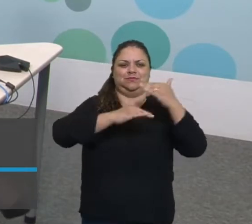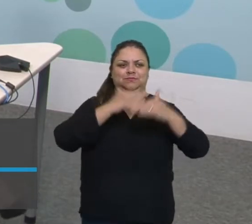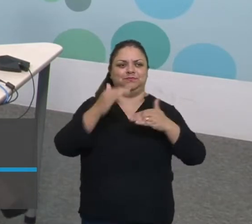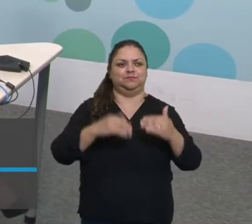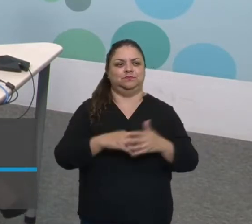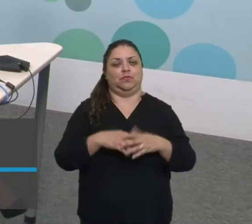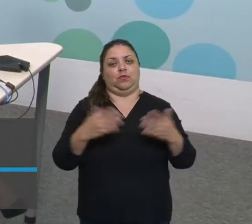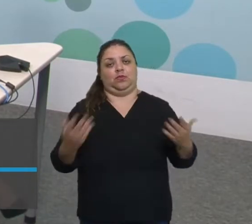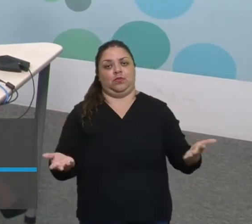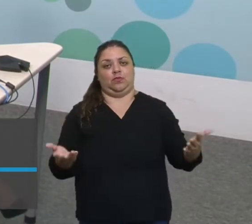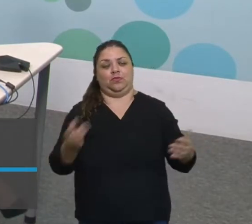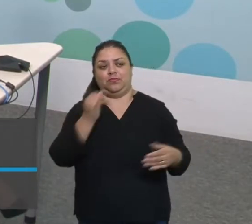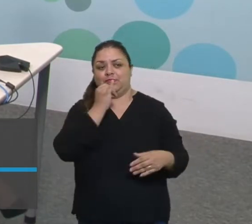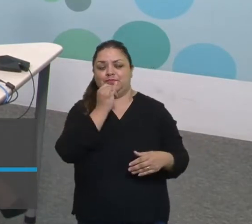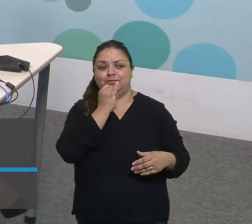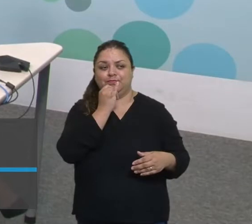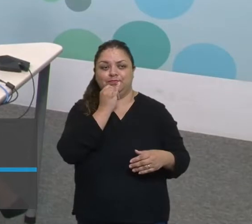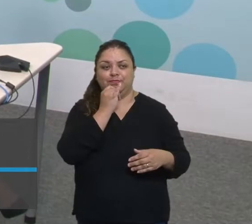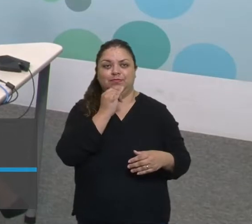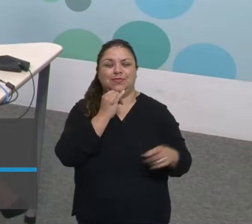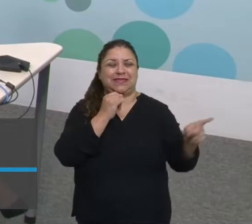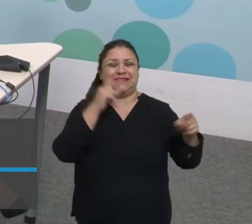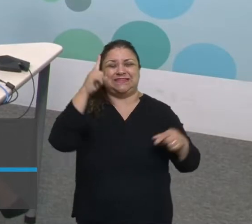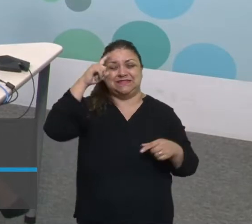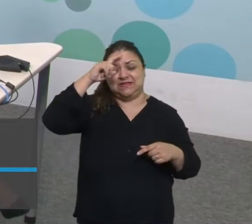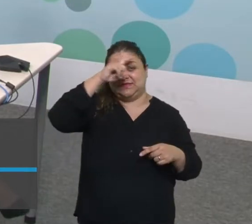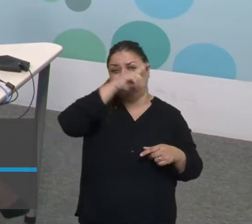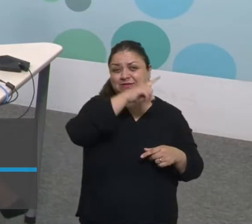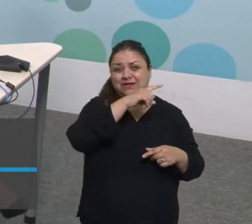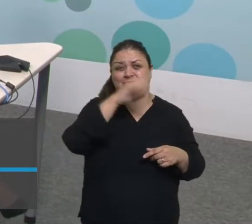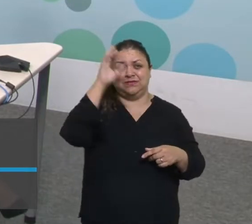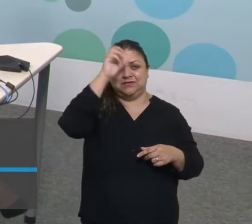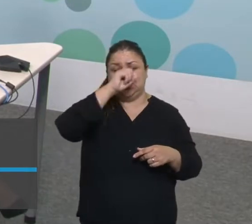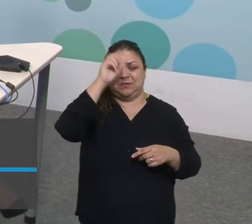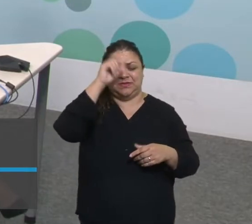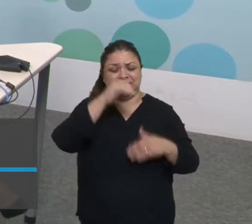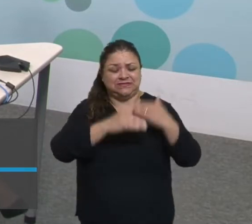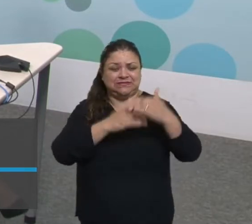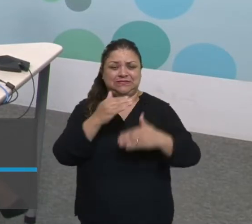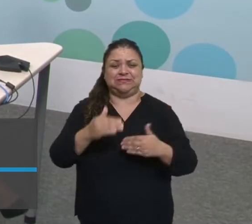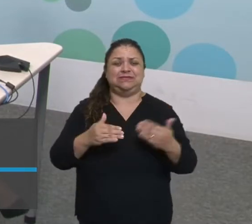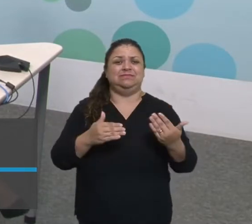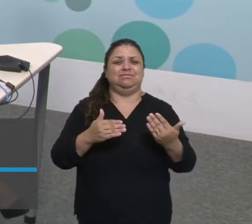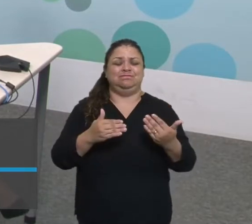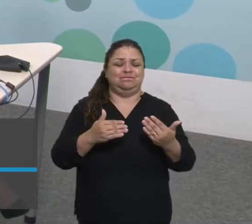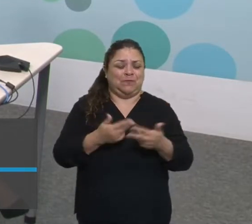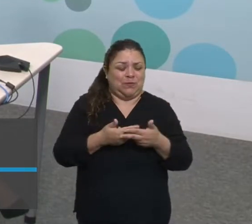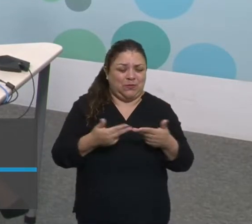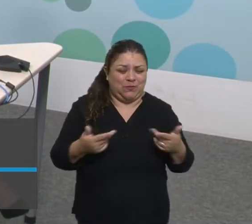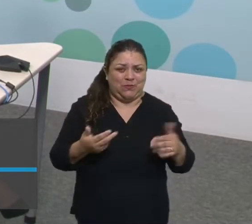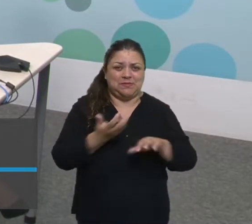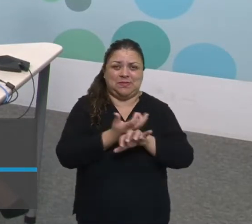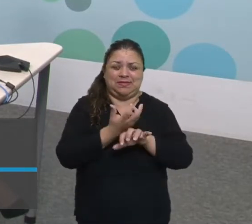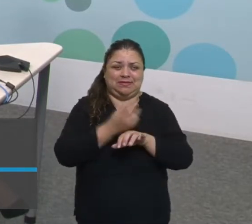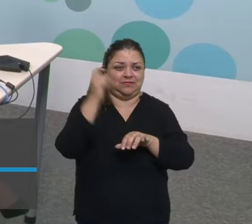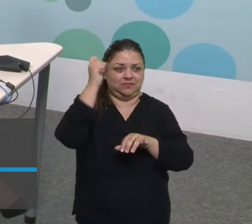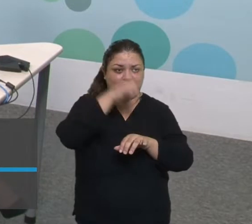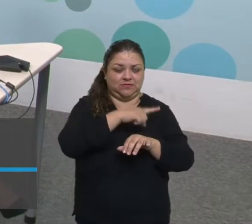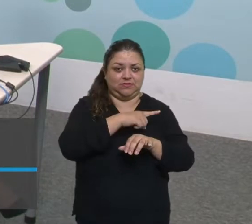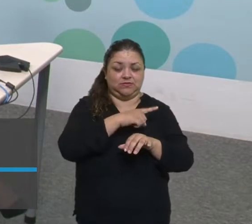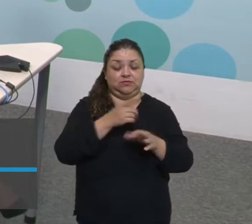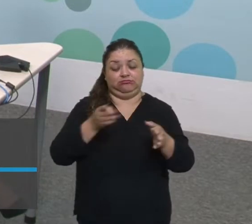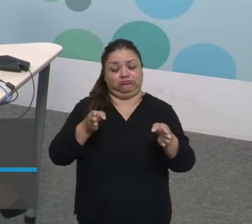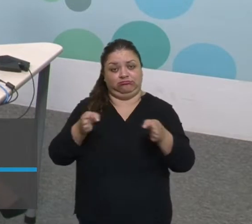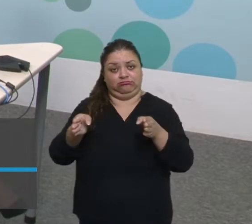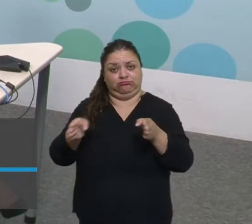por exemplo tiveram alguma dificuldade além da frequência para quem nesse processo de recuperação e janela aqueles que